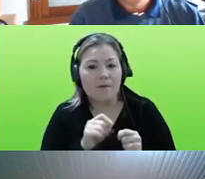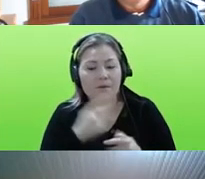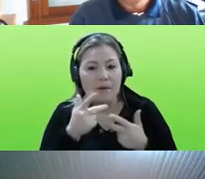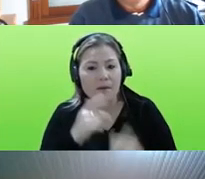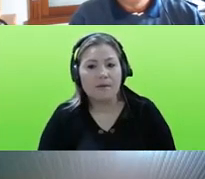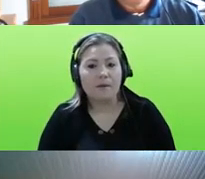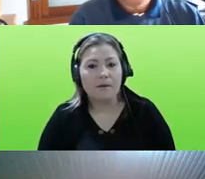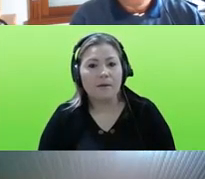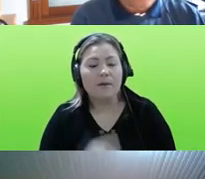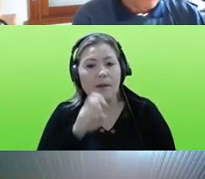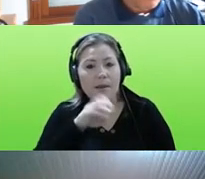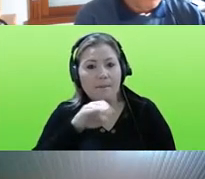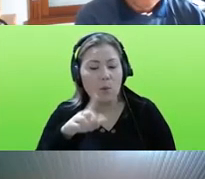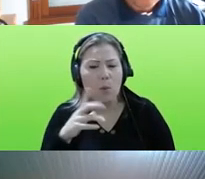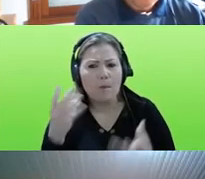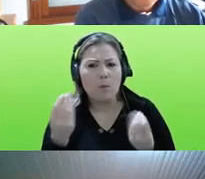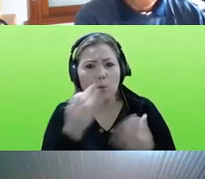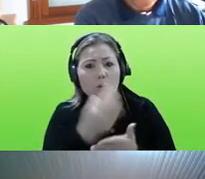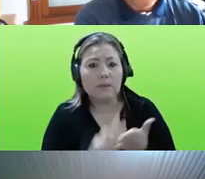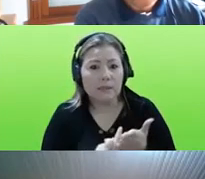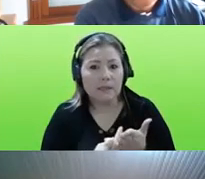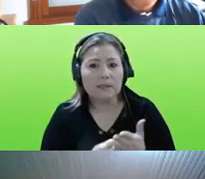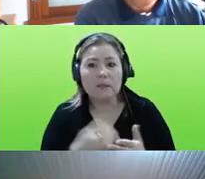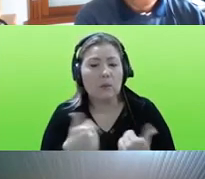pelo Emil, muitos desses textos não estão